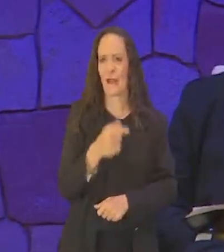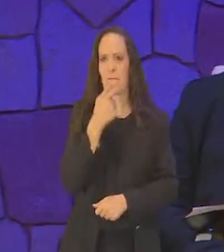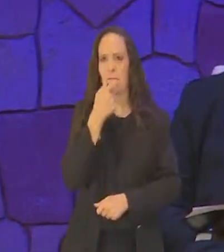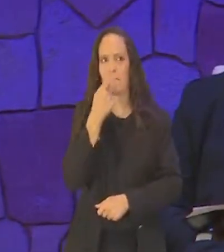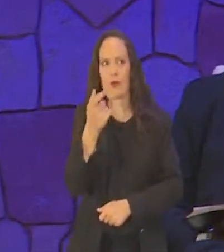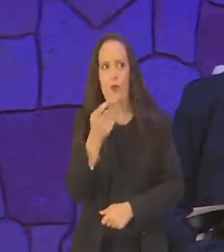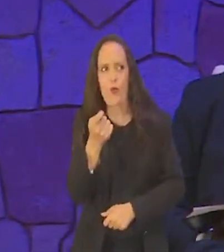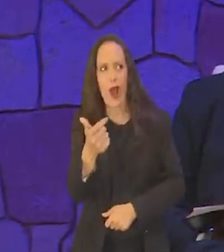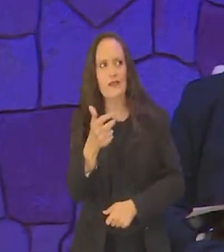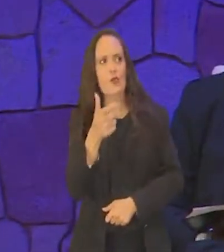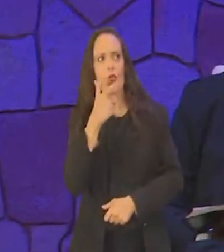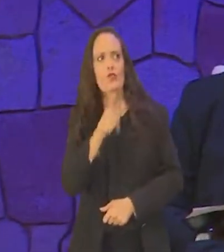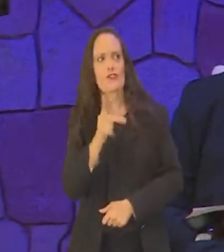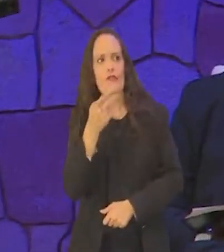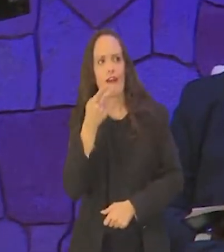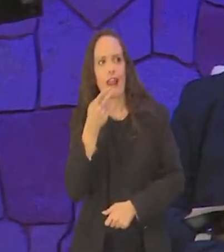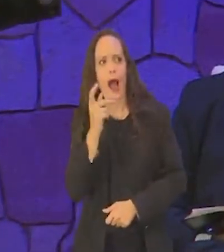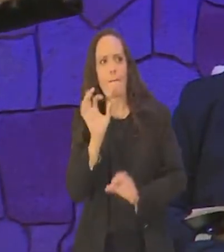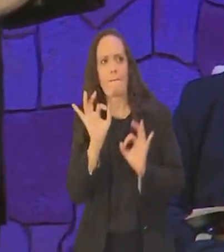quase que não sai aqui a língua, né?